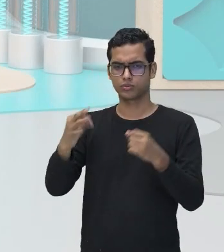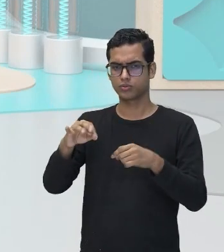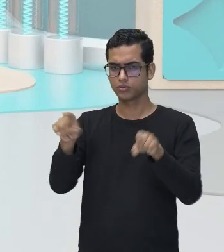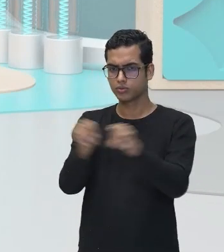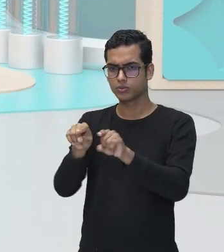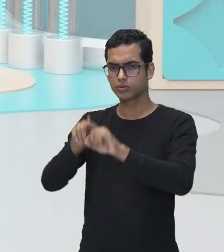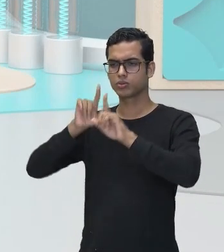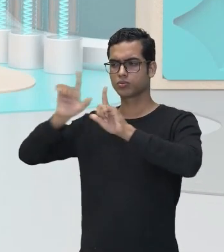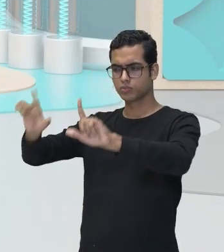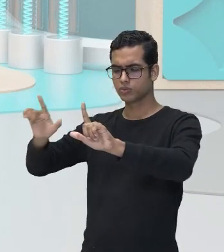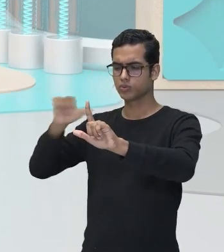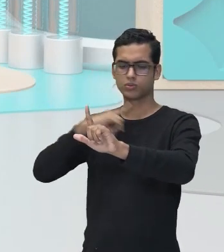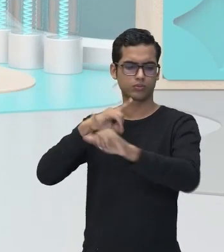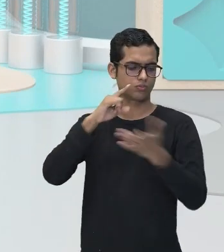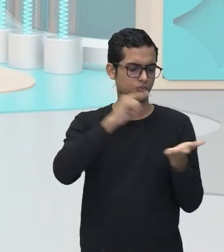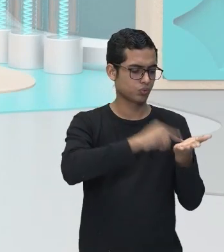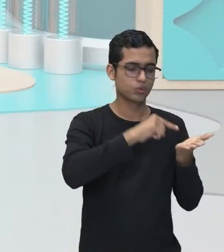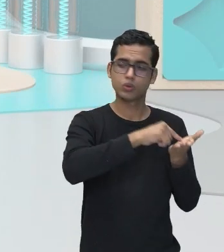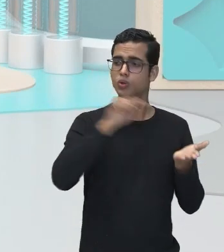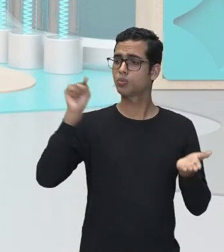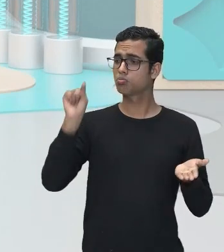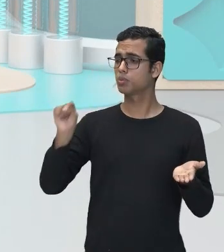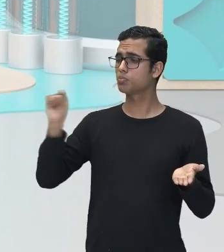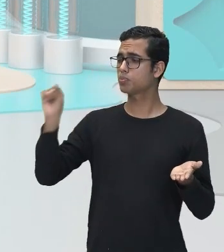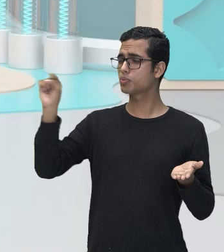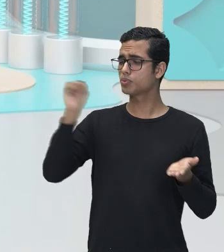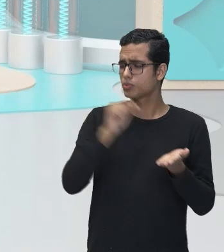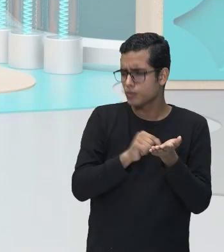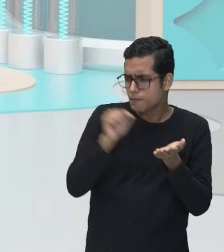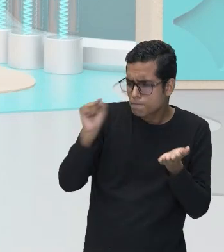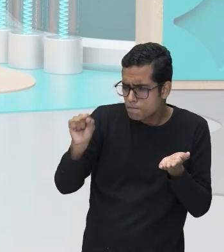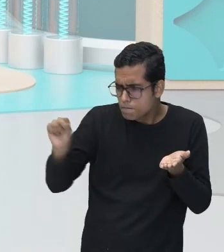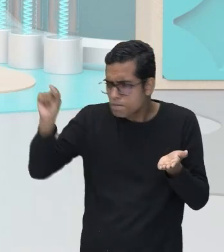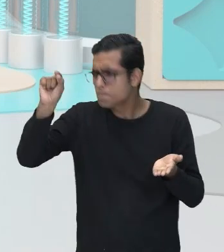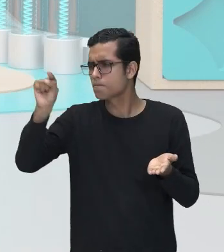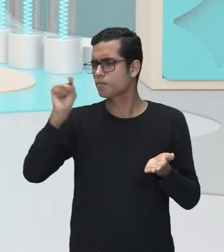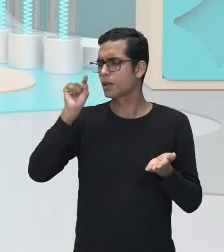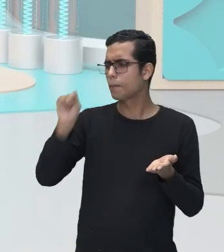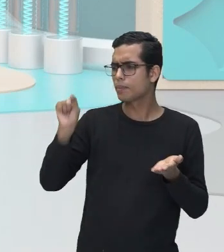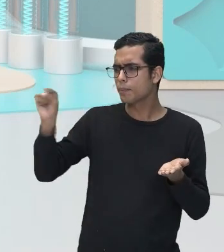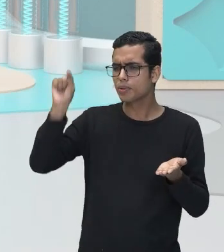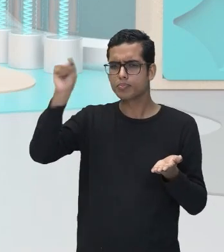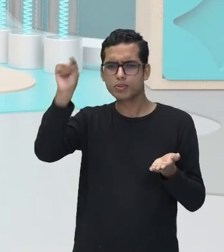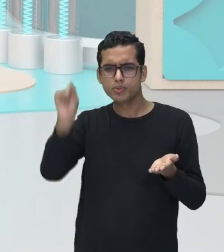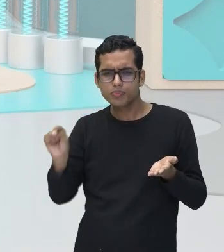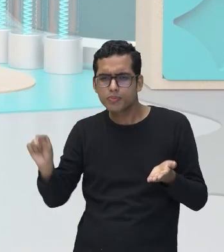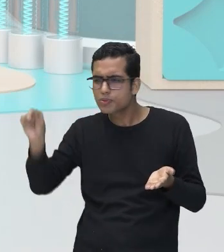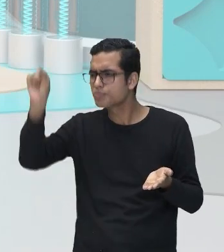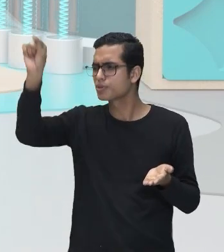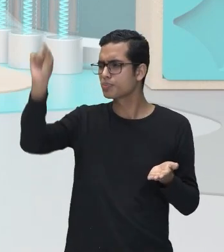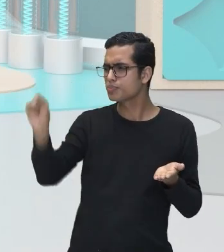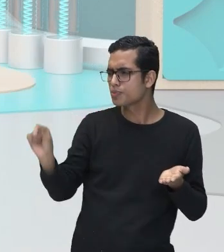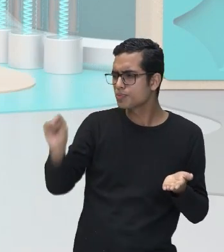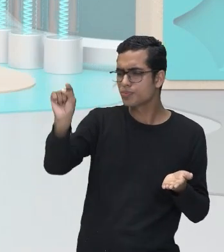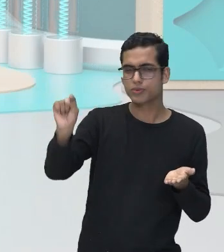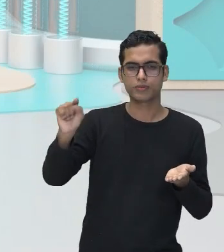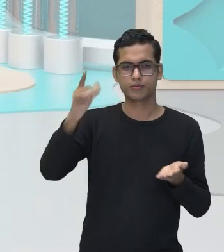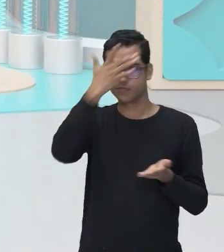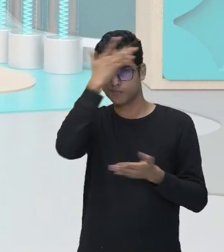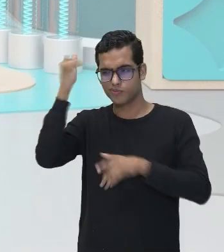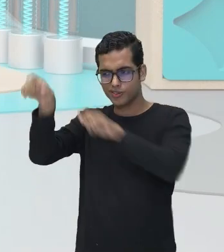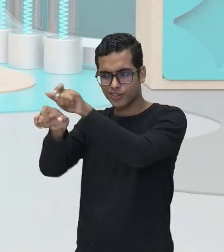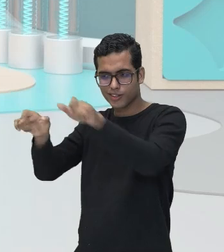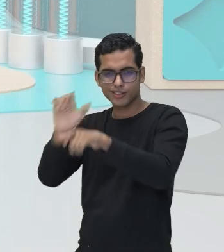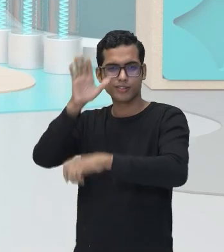grande ilha de Jade. Então, vocês podem ver que o artista, ele pintou várias pessoas numa tarde